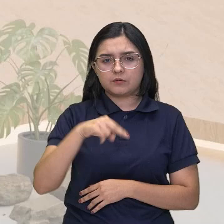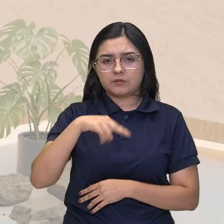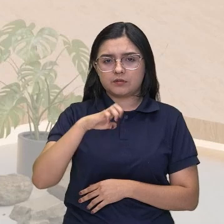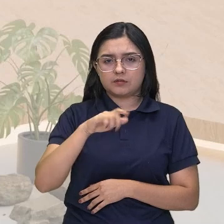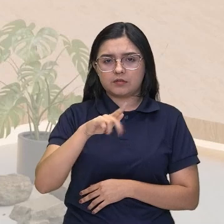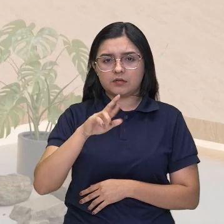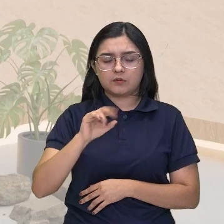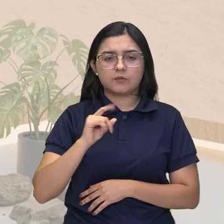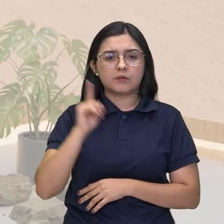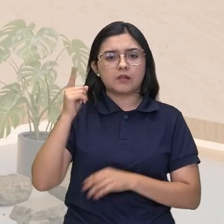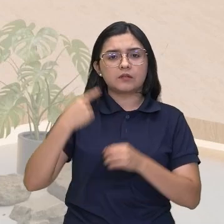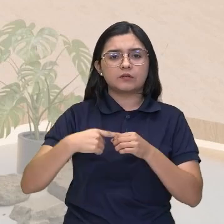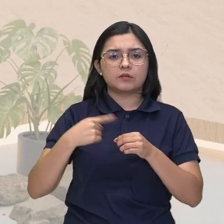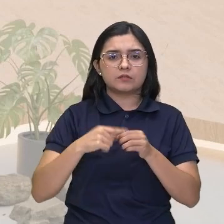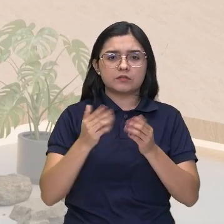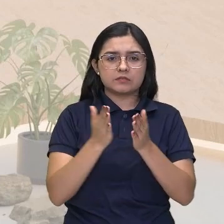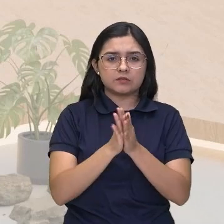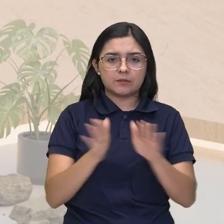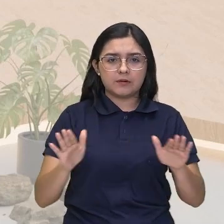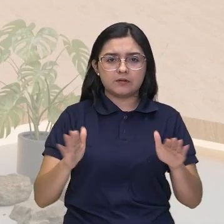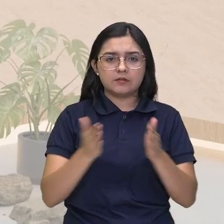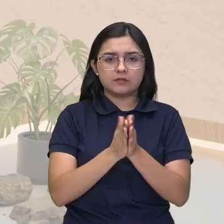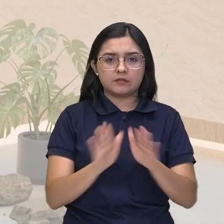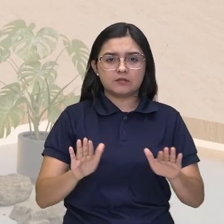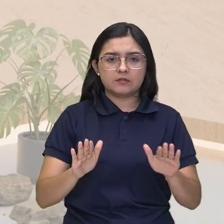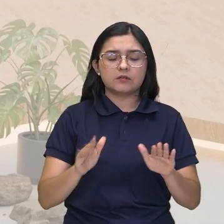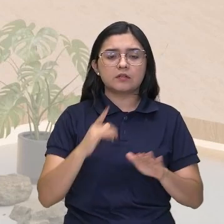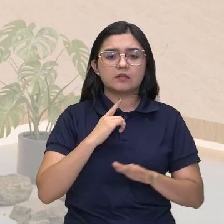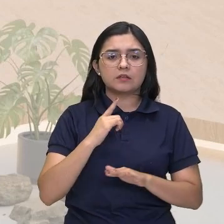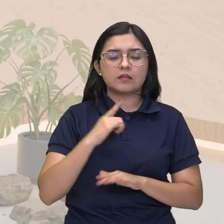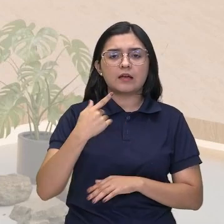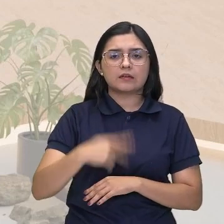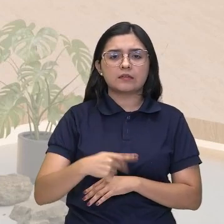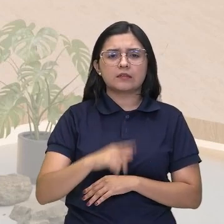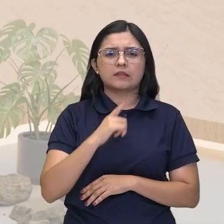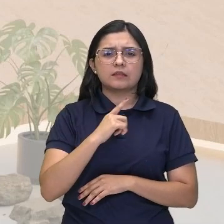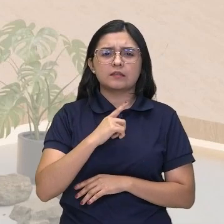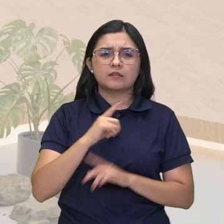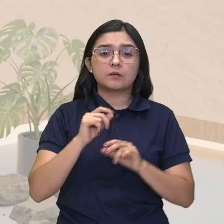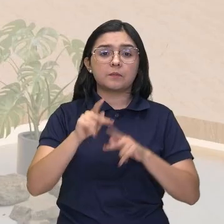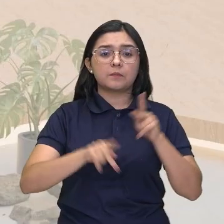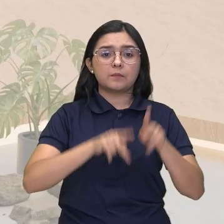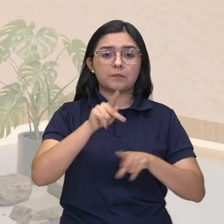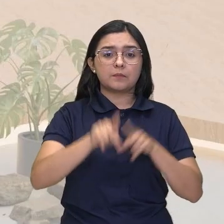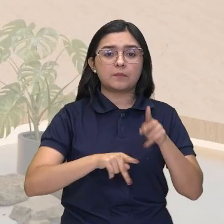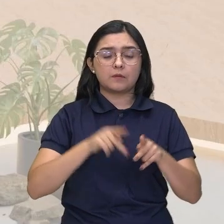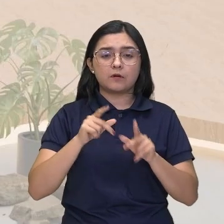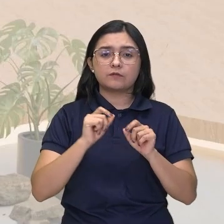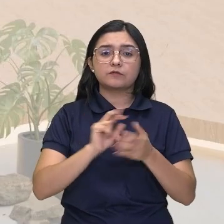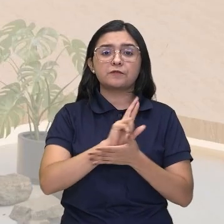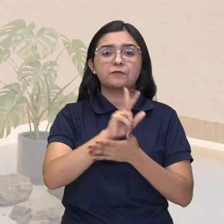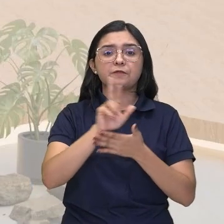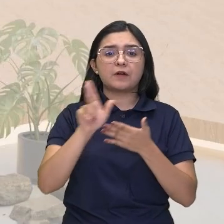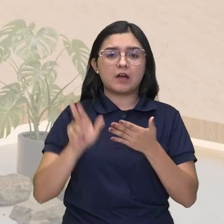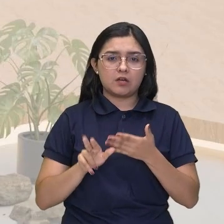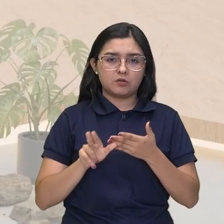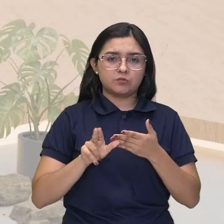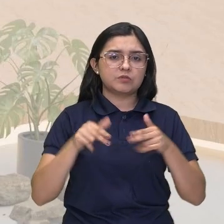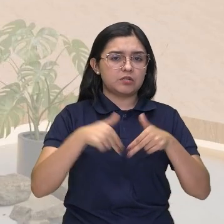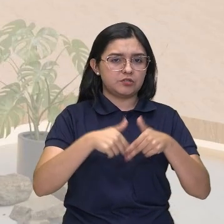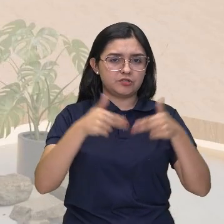professora colocou para nós, vejam, nós temos aqui povos, os ticunas, os barés,